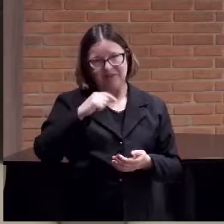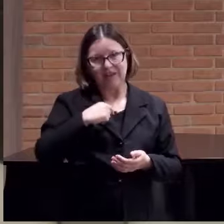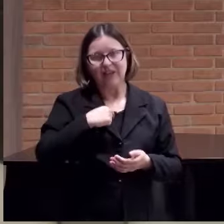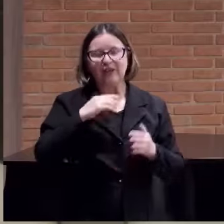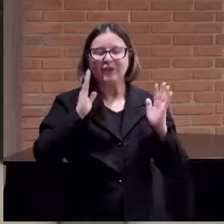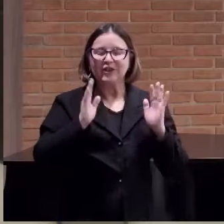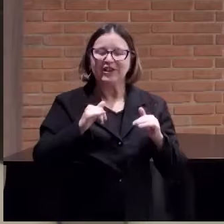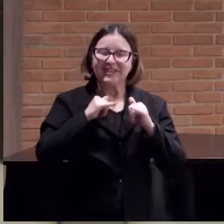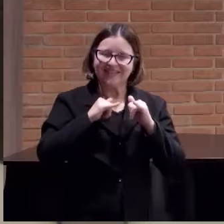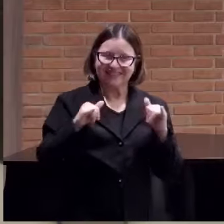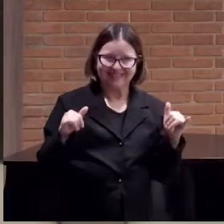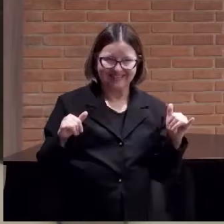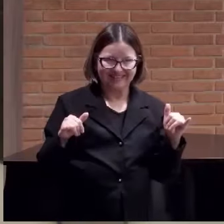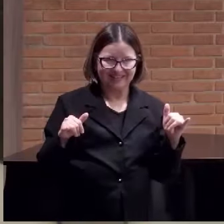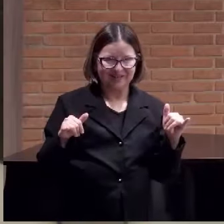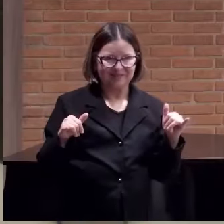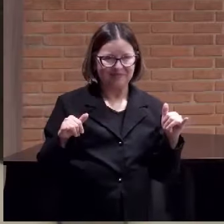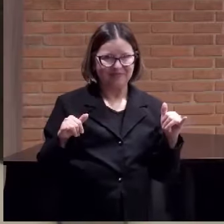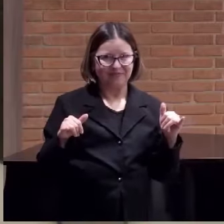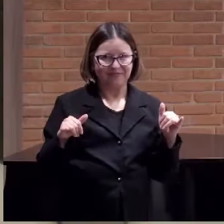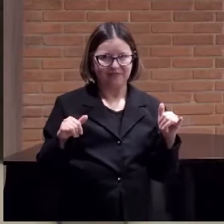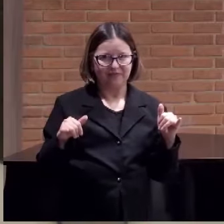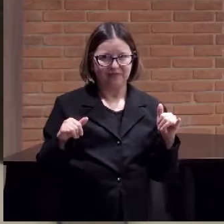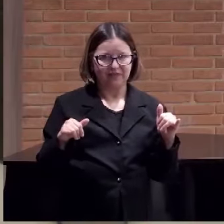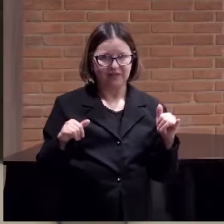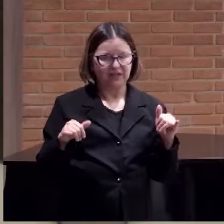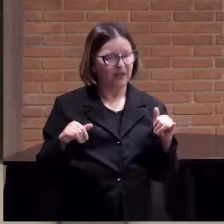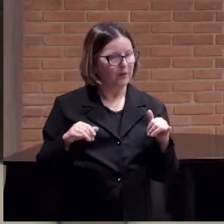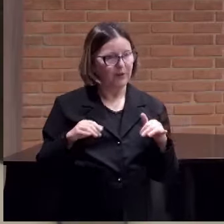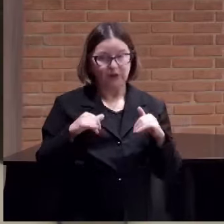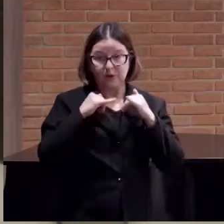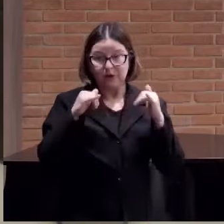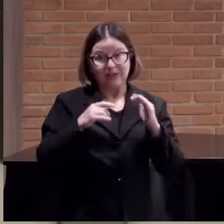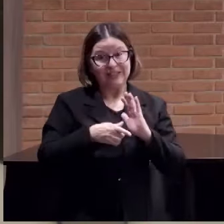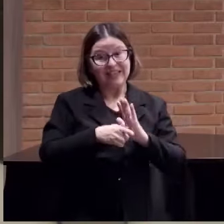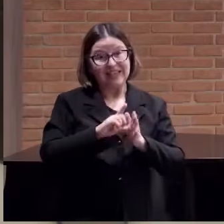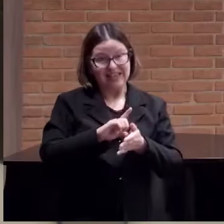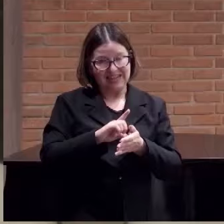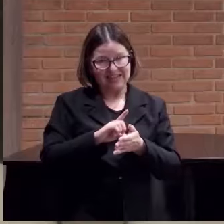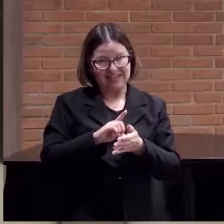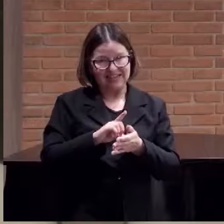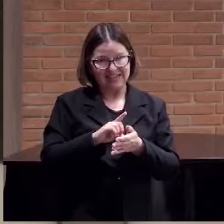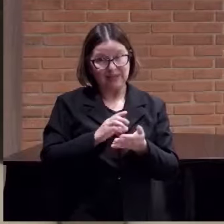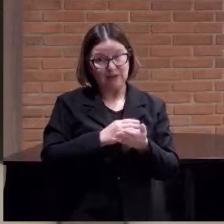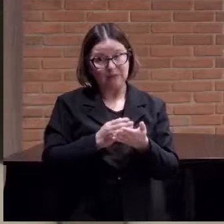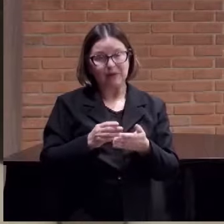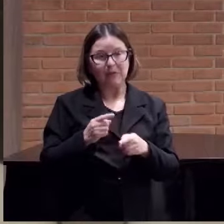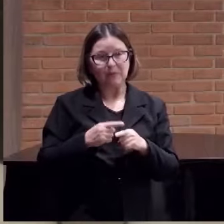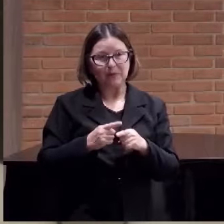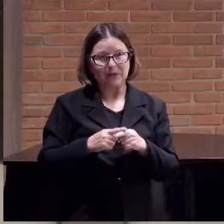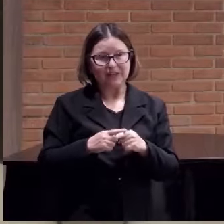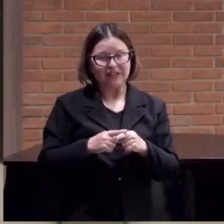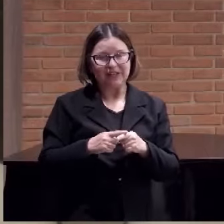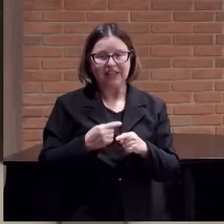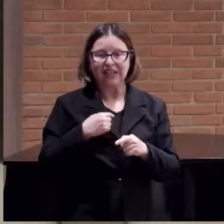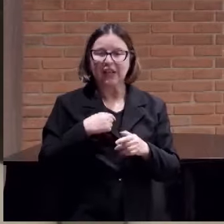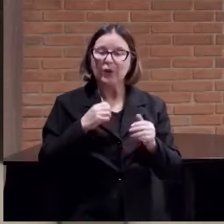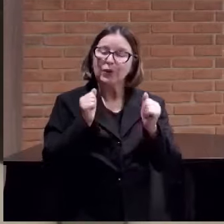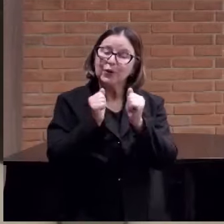vulas disse. Eu não vulas disse antes, no princípio, porque eu ainda estava